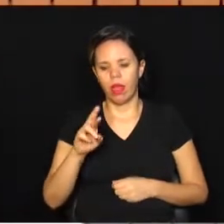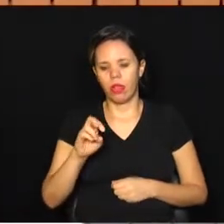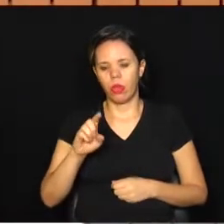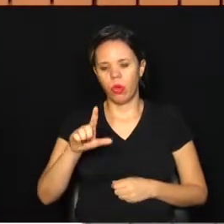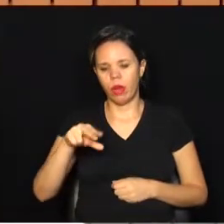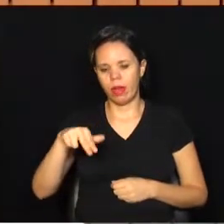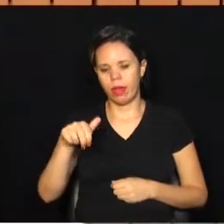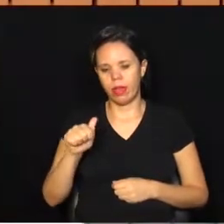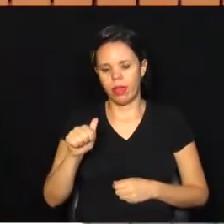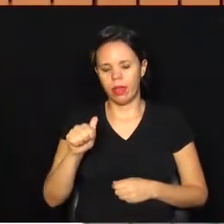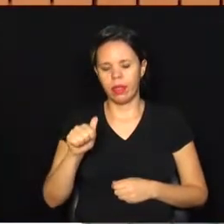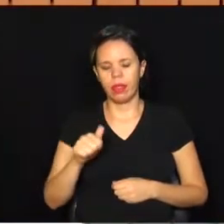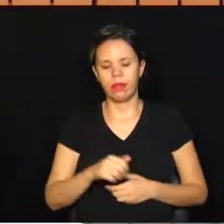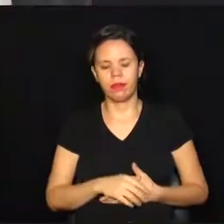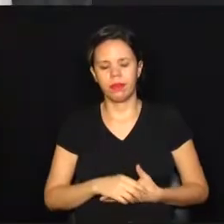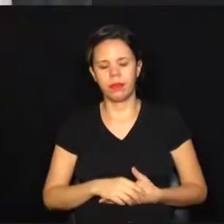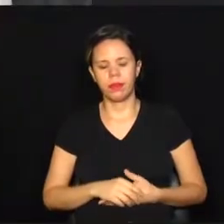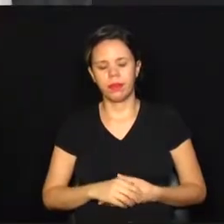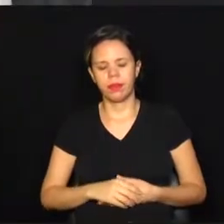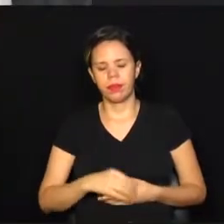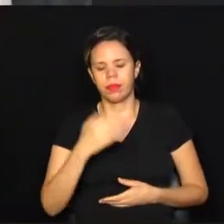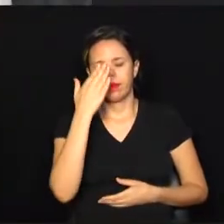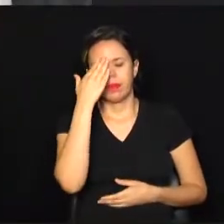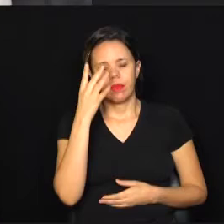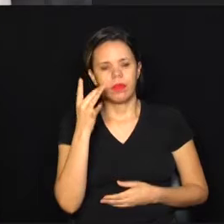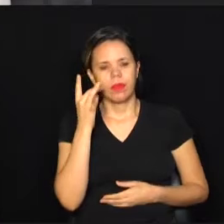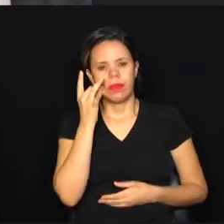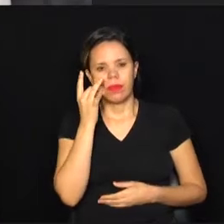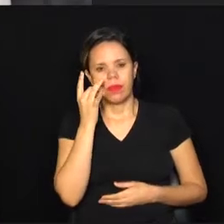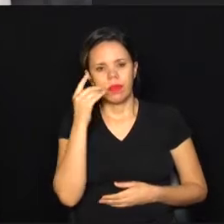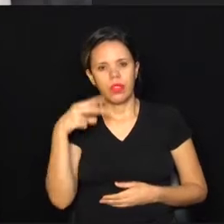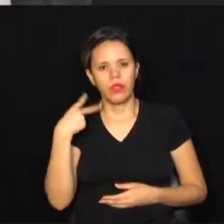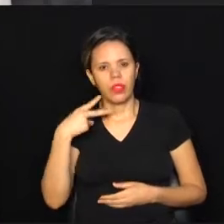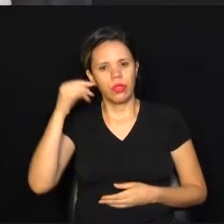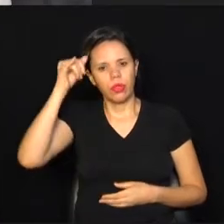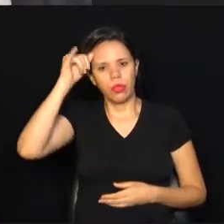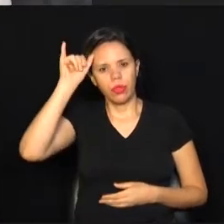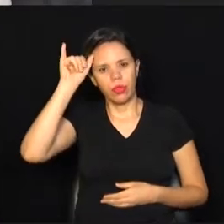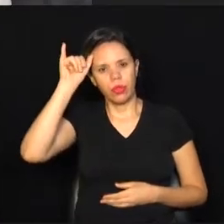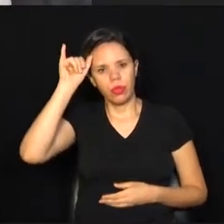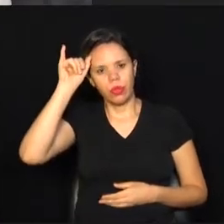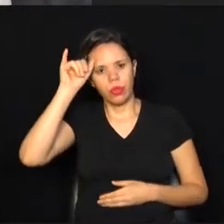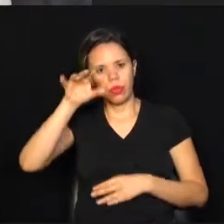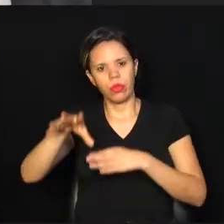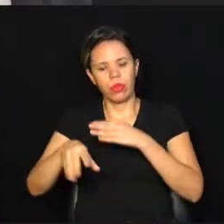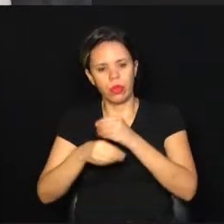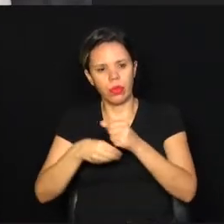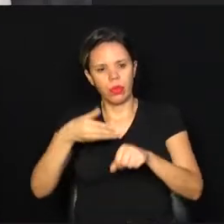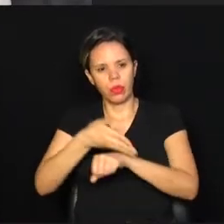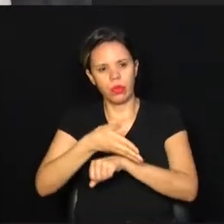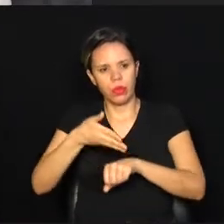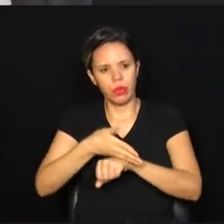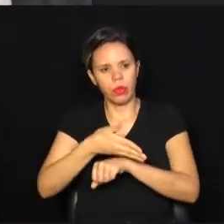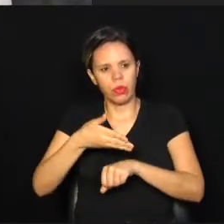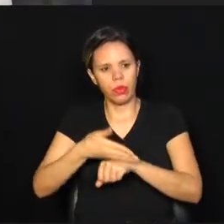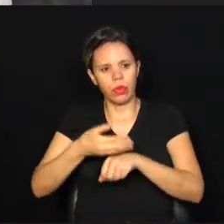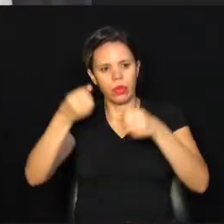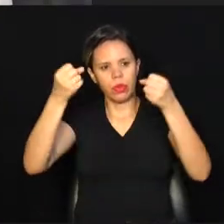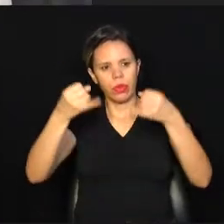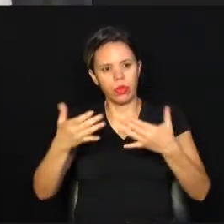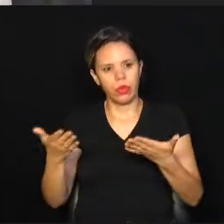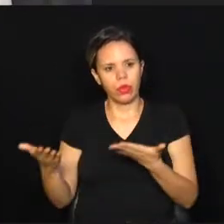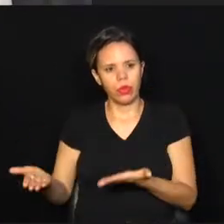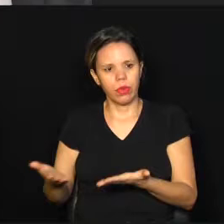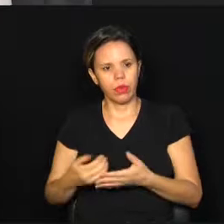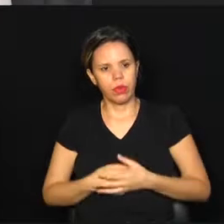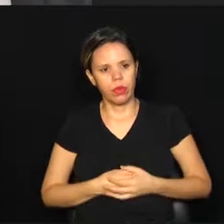Lazinho. Quero agradecer a presença do Paulo Búfalo, vereador que compõe a comissão e é o nosso relator aqui na